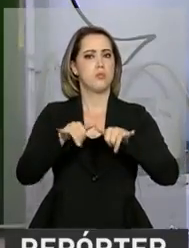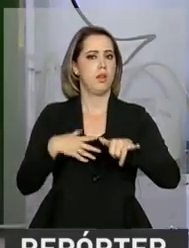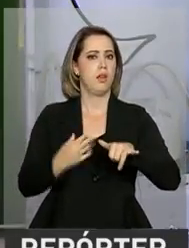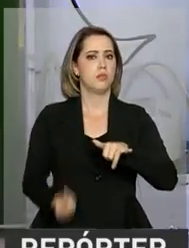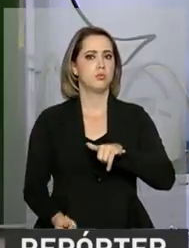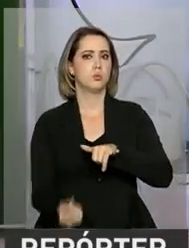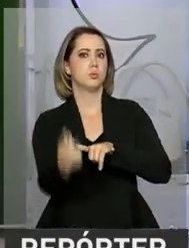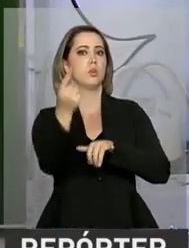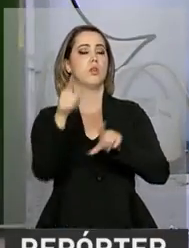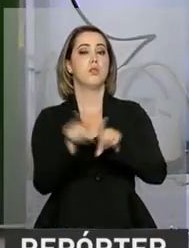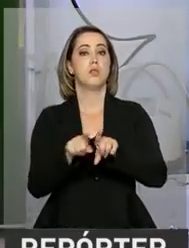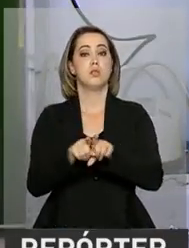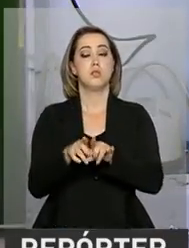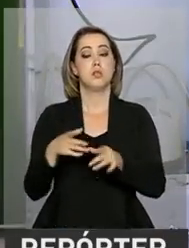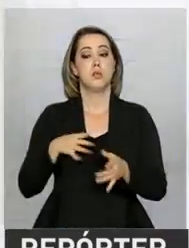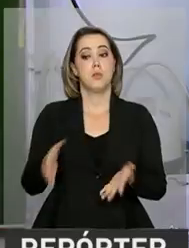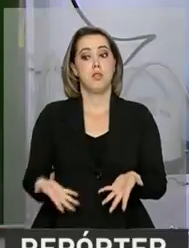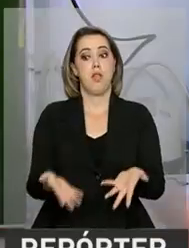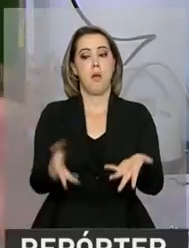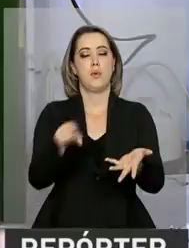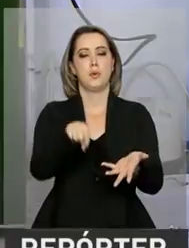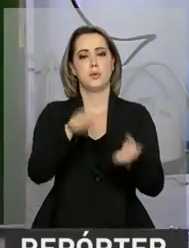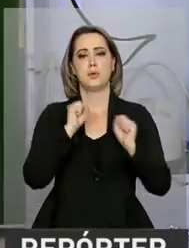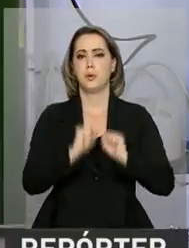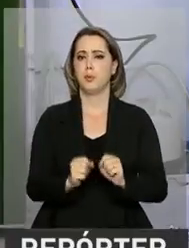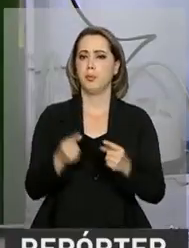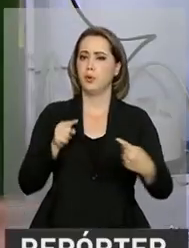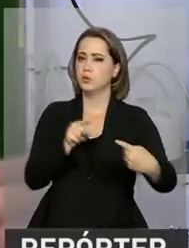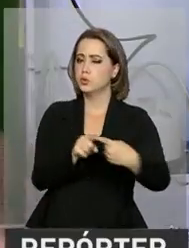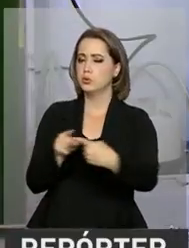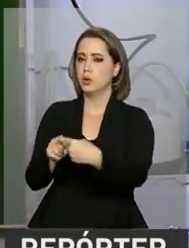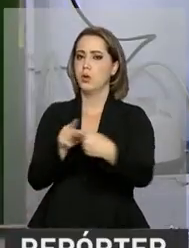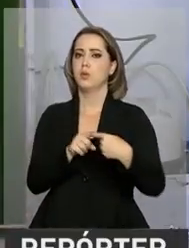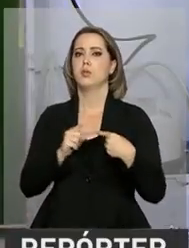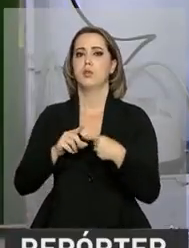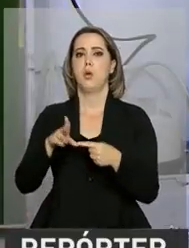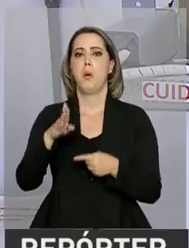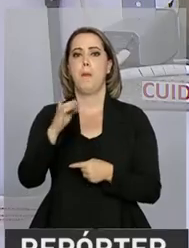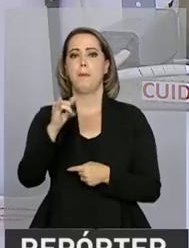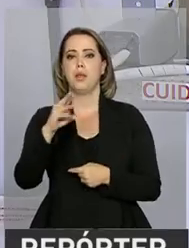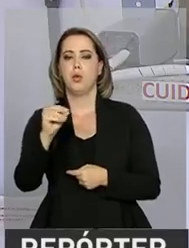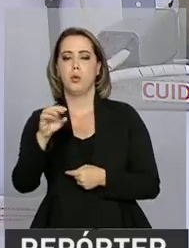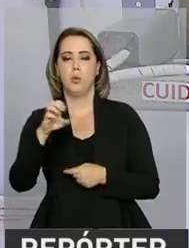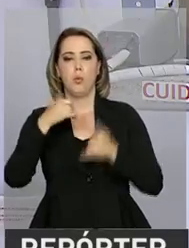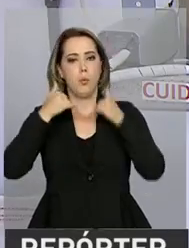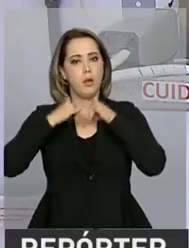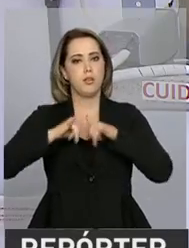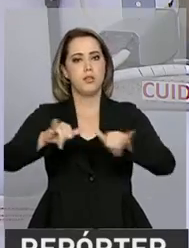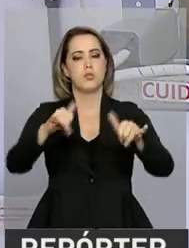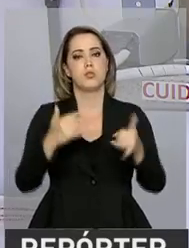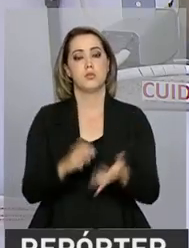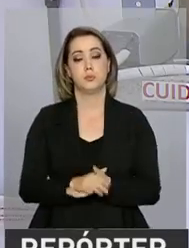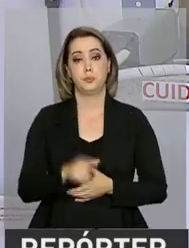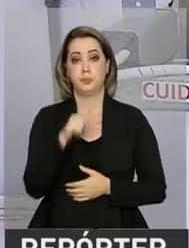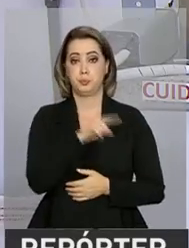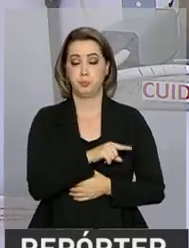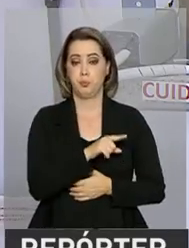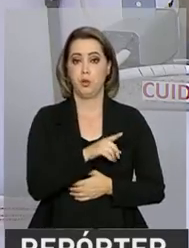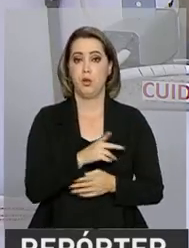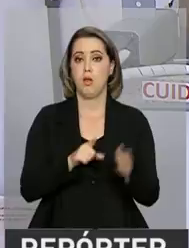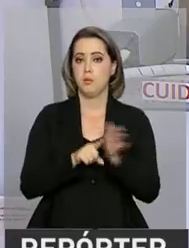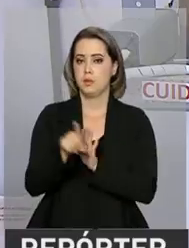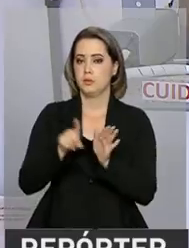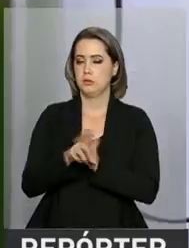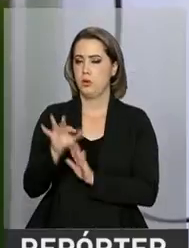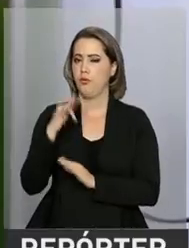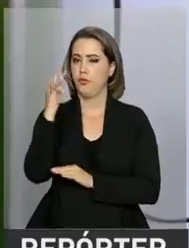você também ter um volume de produção que podem ser direcionadas para a bioenergia. E para o pesquisador da Embrapa, o futuro